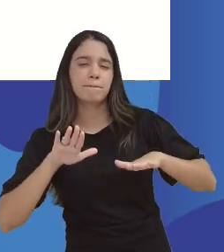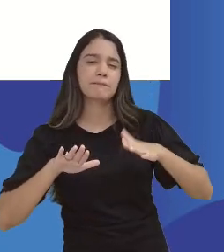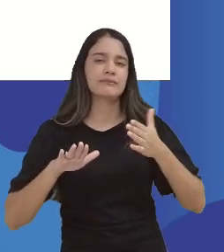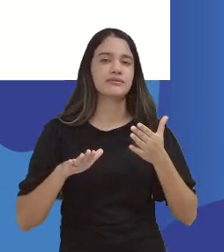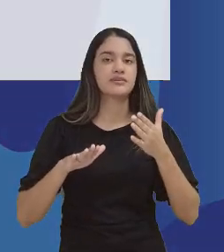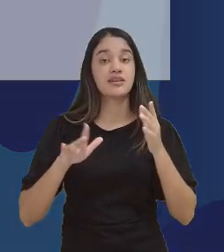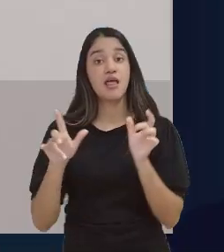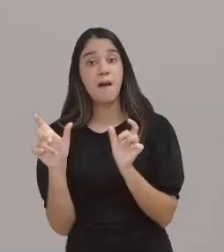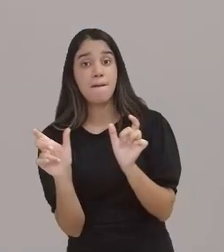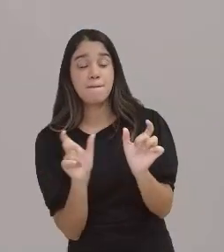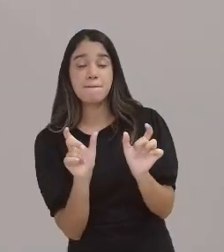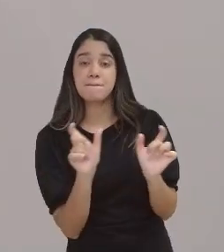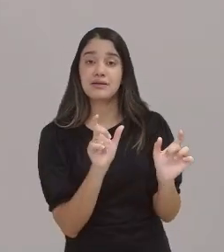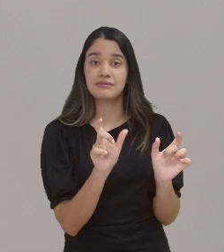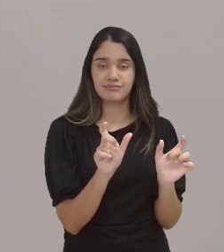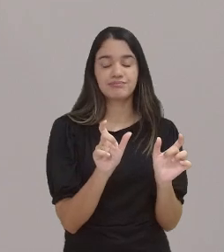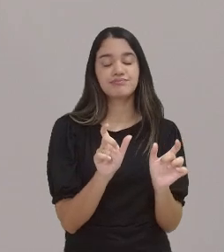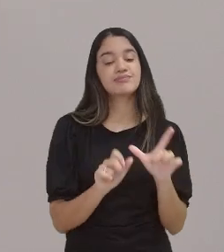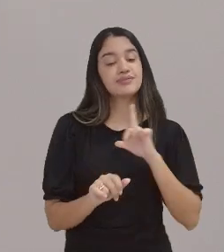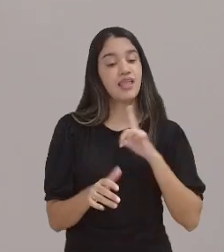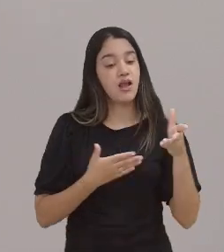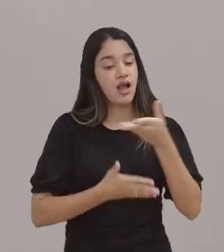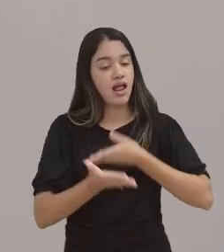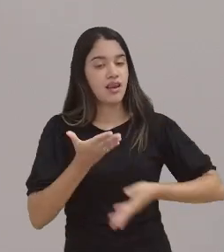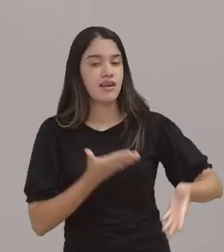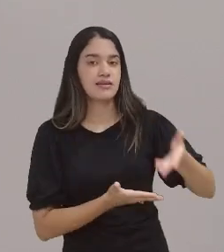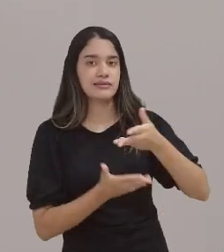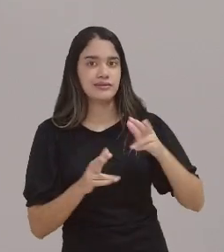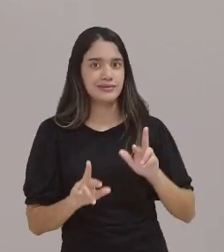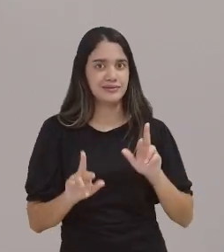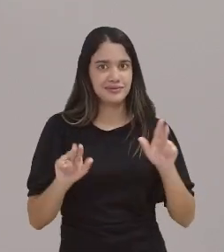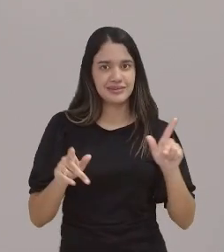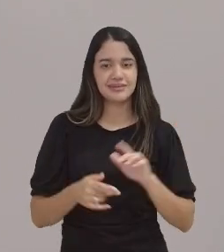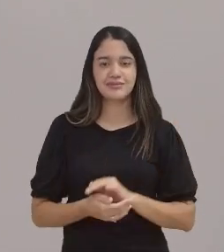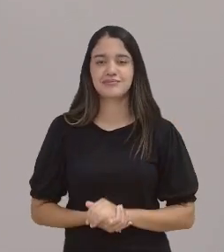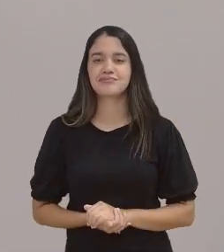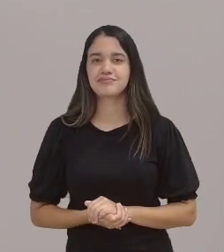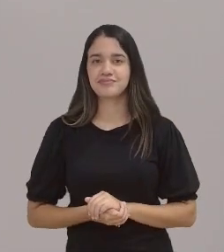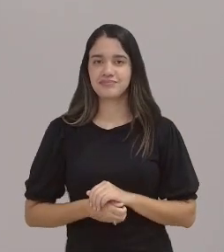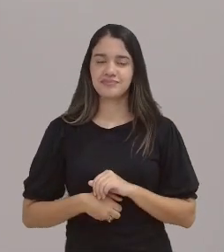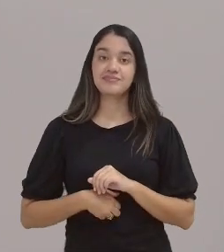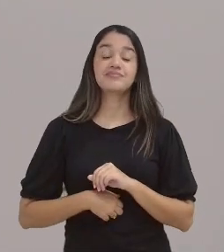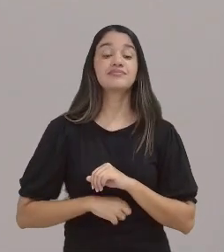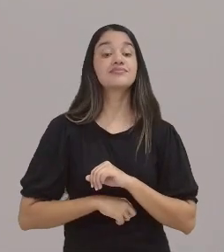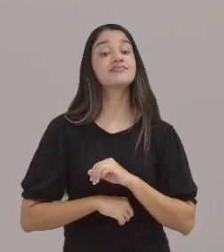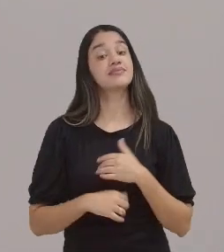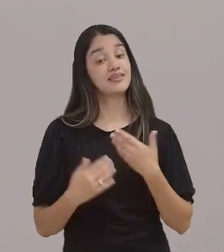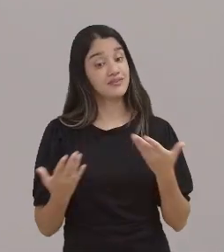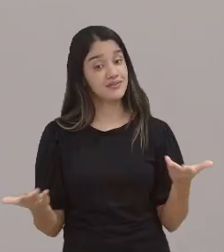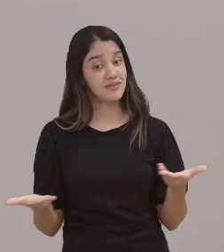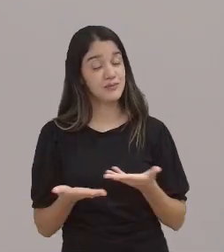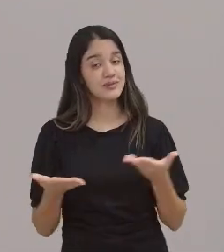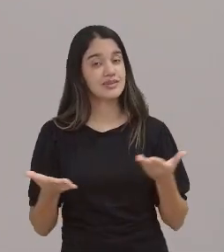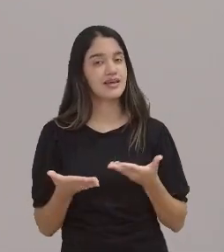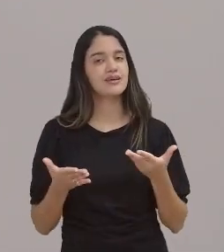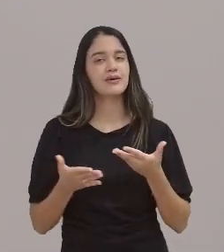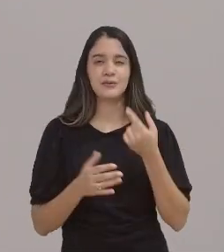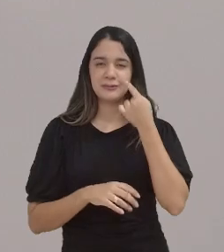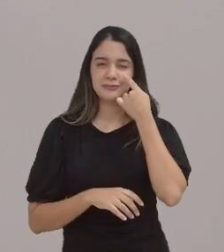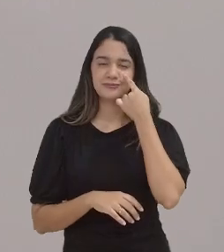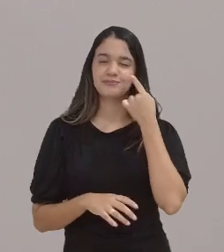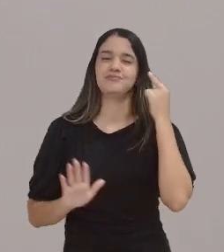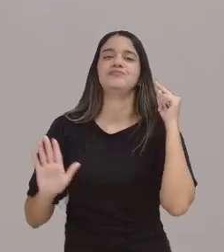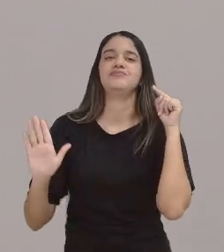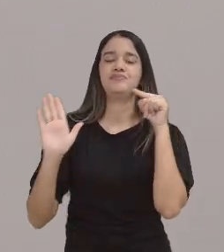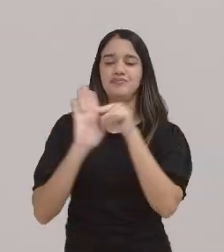da palavrinha, se estabelece uma relação diferente. Então, vamos lá para a questão que a gente